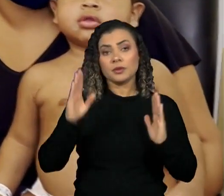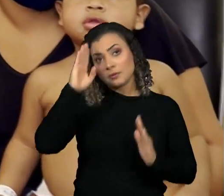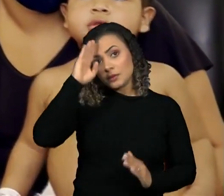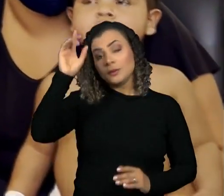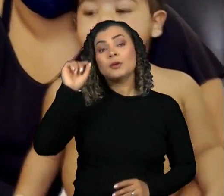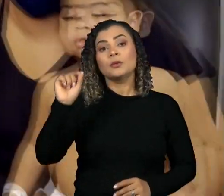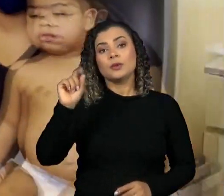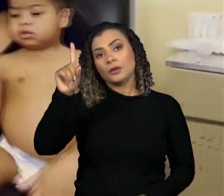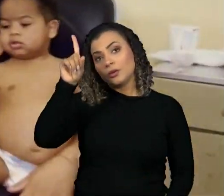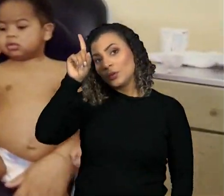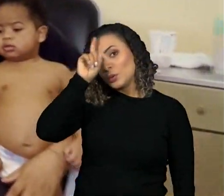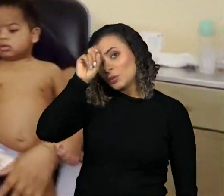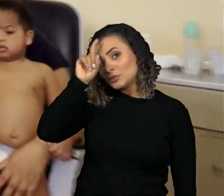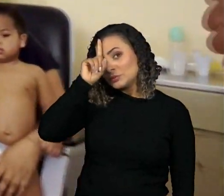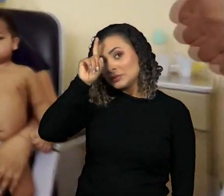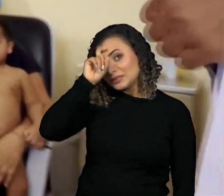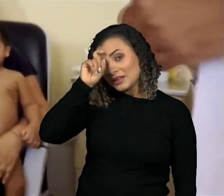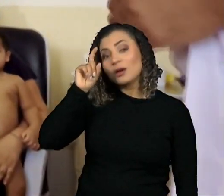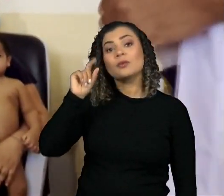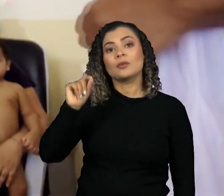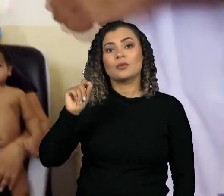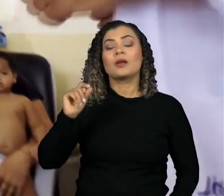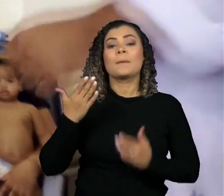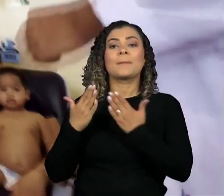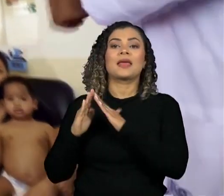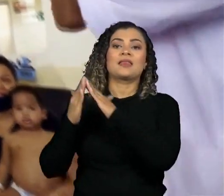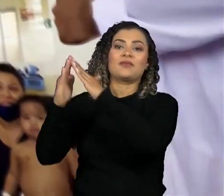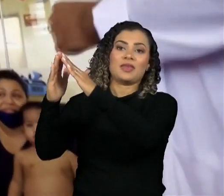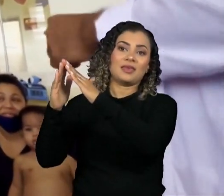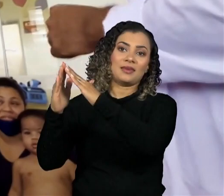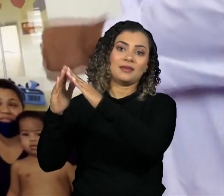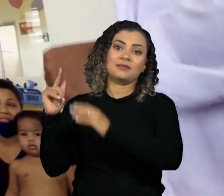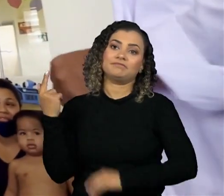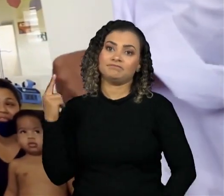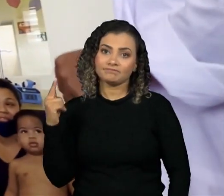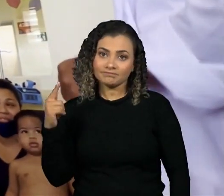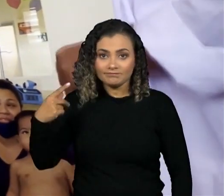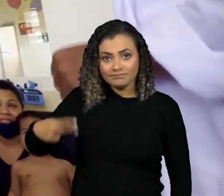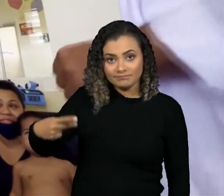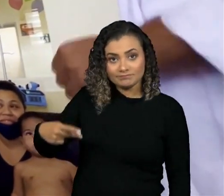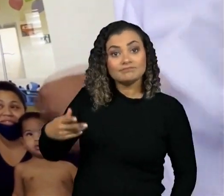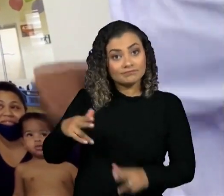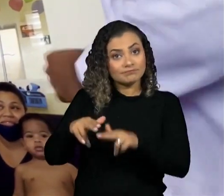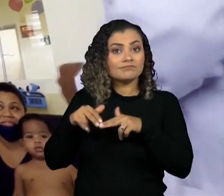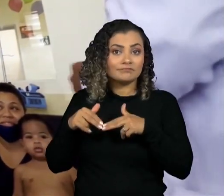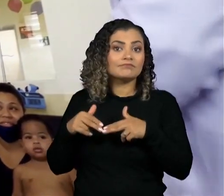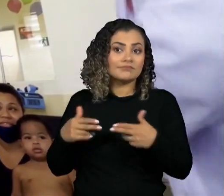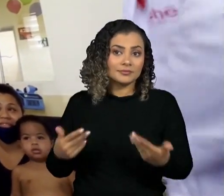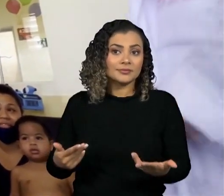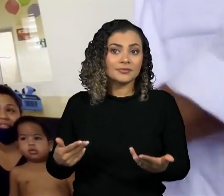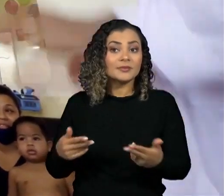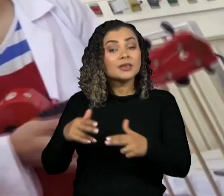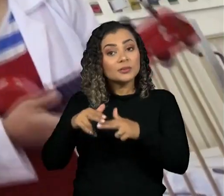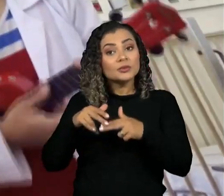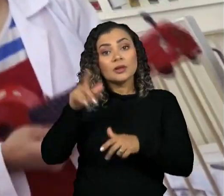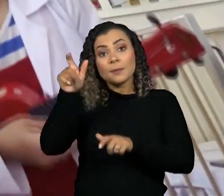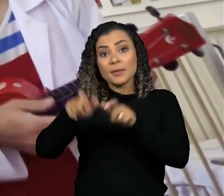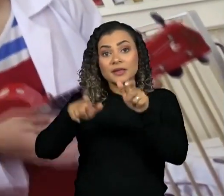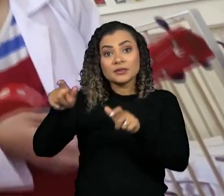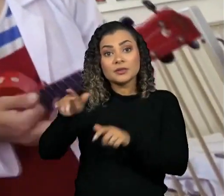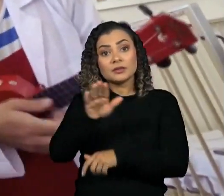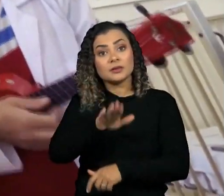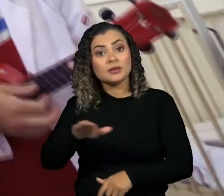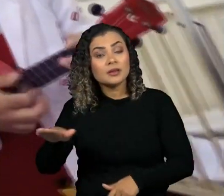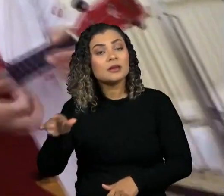de um hospital, por exemplo, num bairro de periferia, né, como esse. Então, para além das pessoas, das